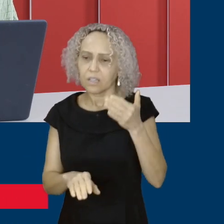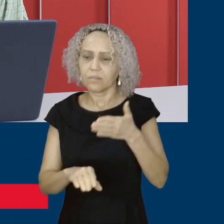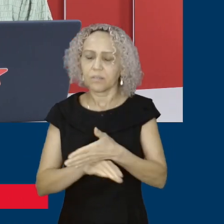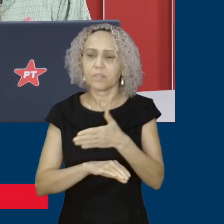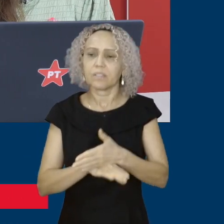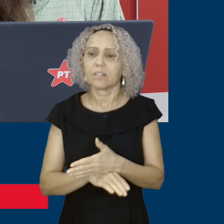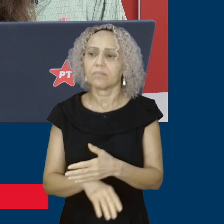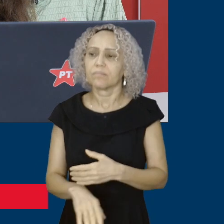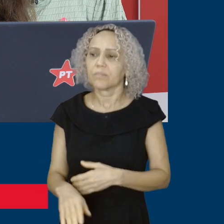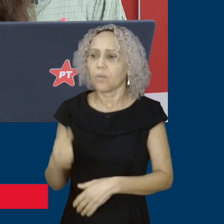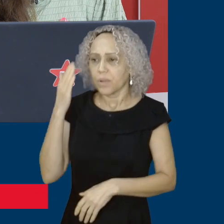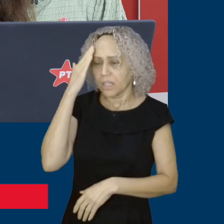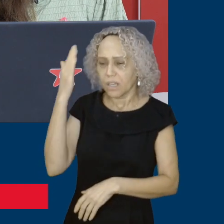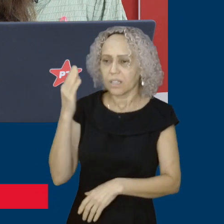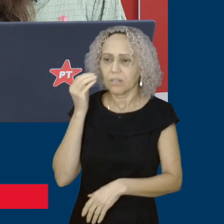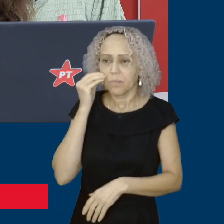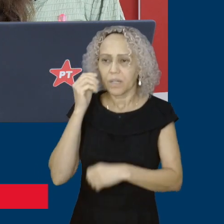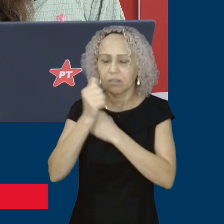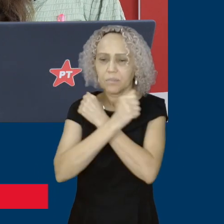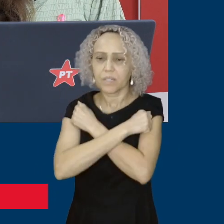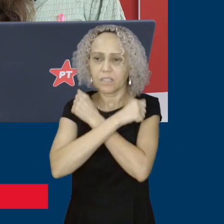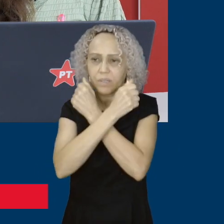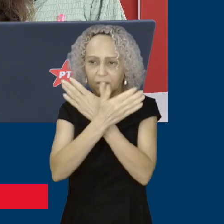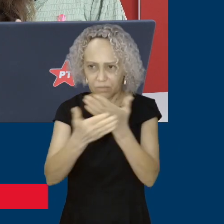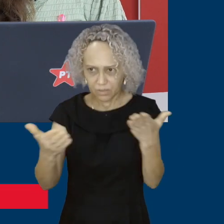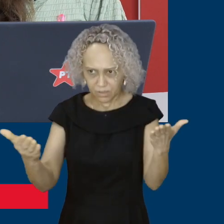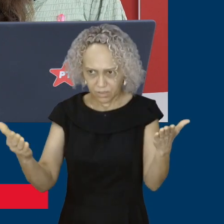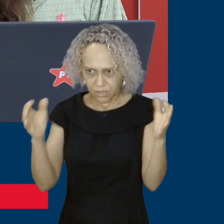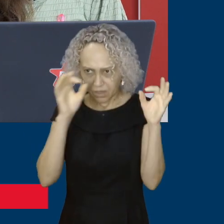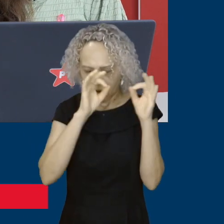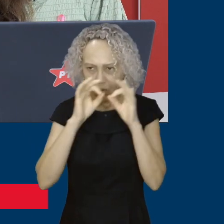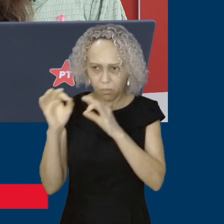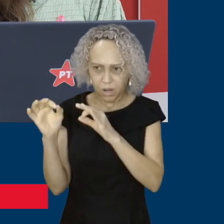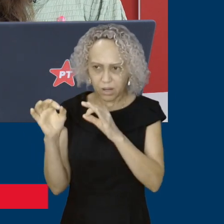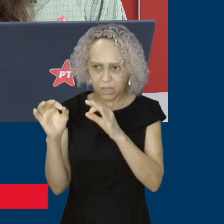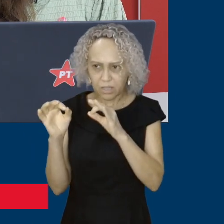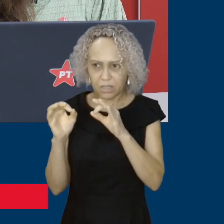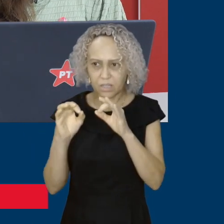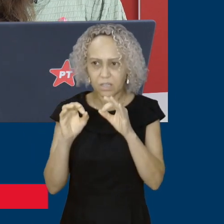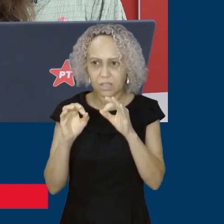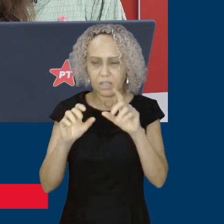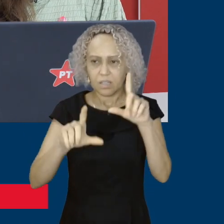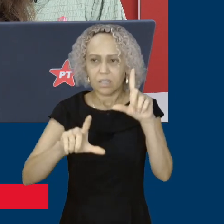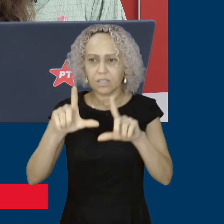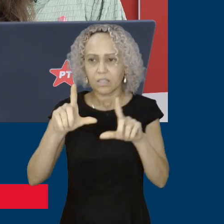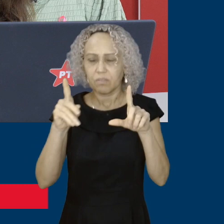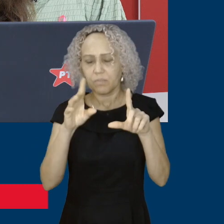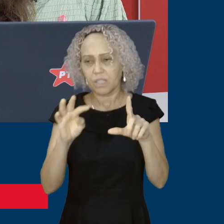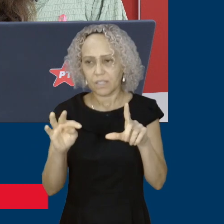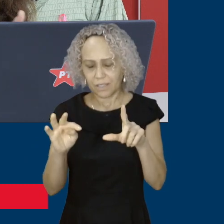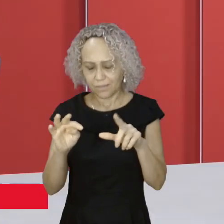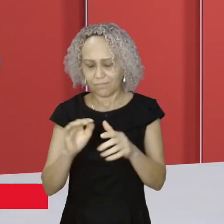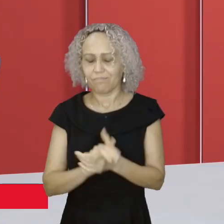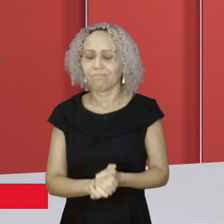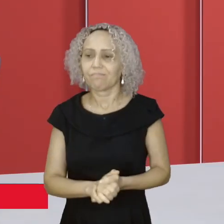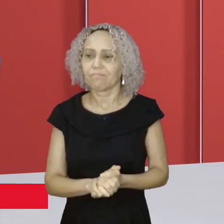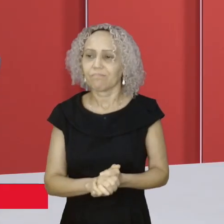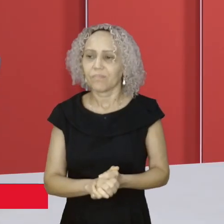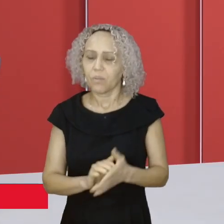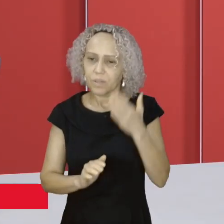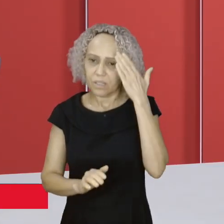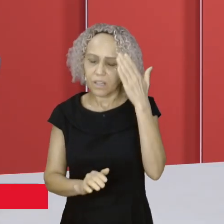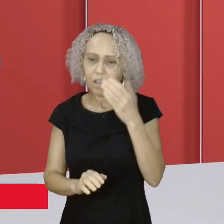Obrigado, Amanda. Grande abraço para todos vocês aí, para todo mundo que acompanha a rede da PT. Obrigada, bom